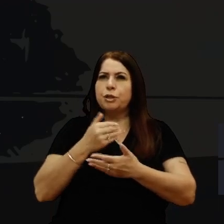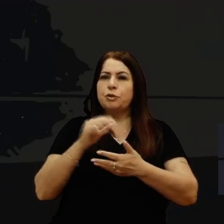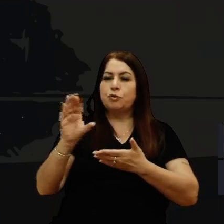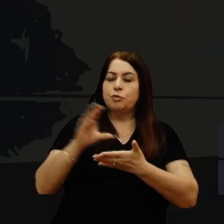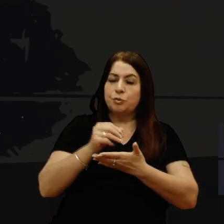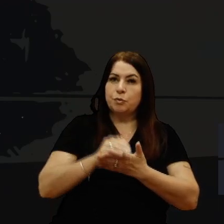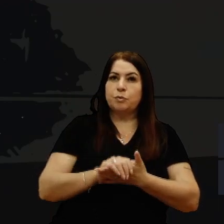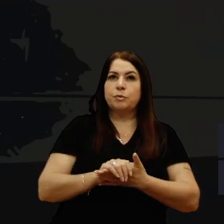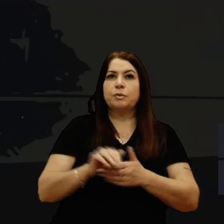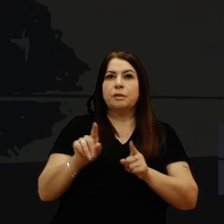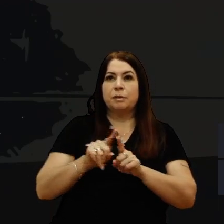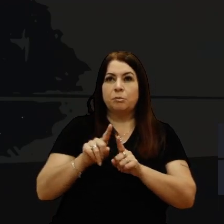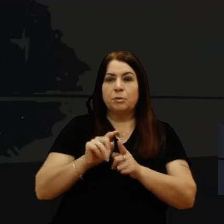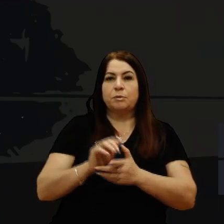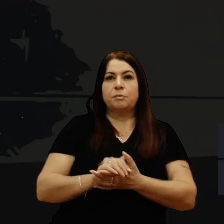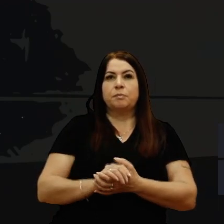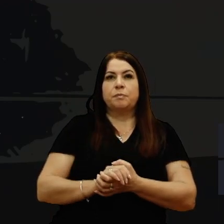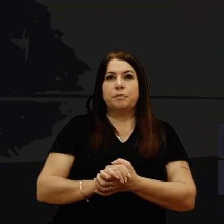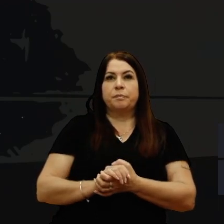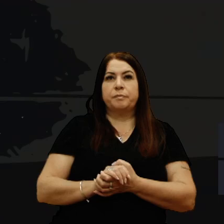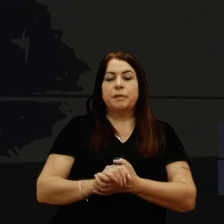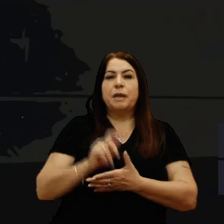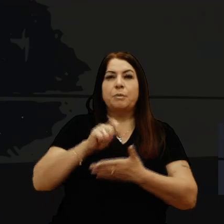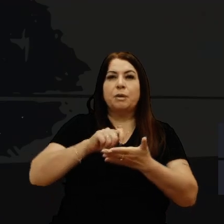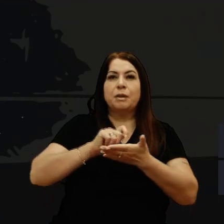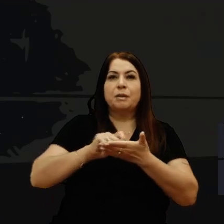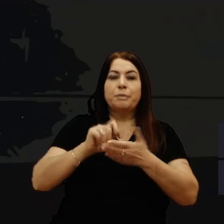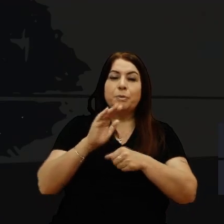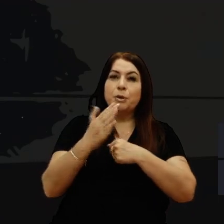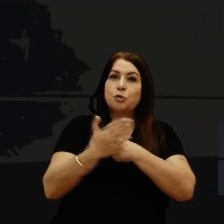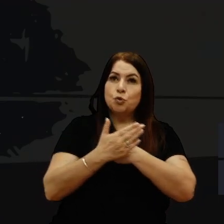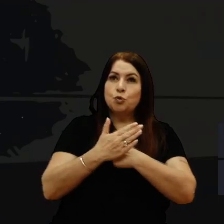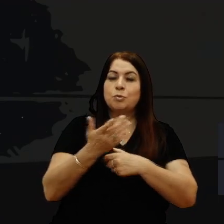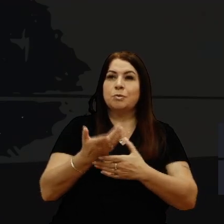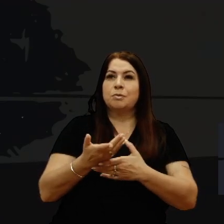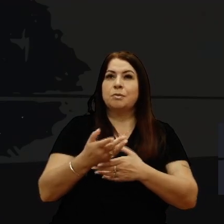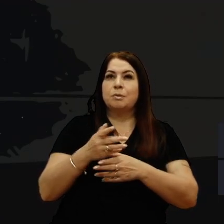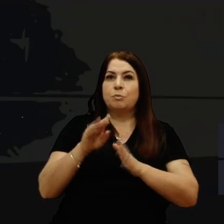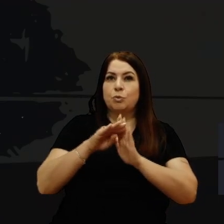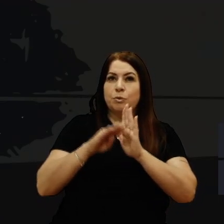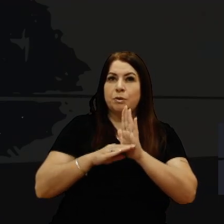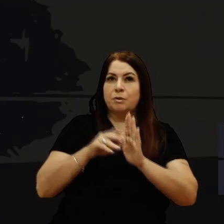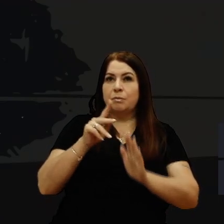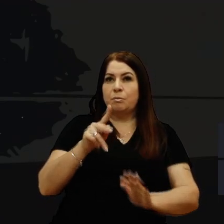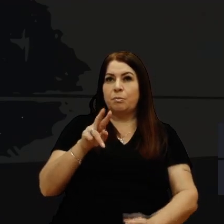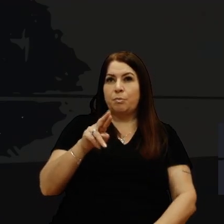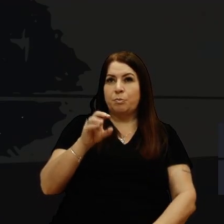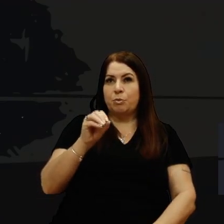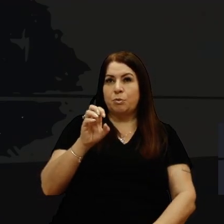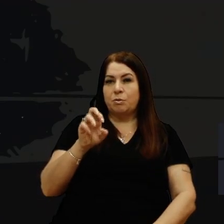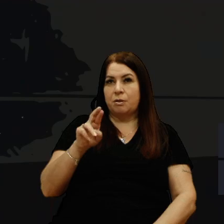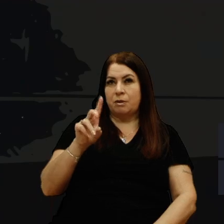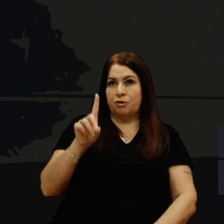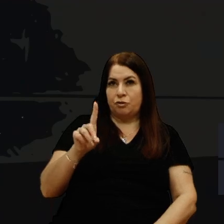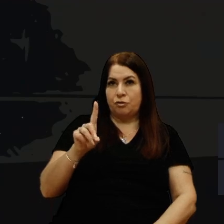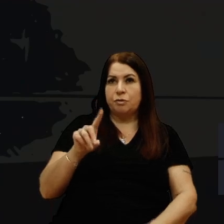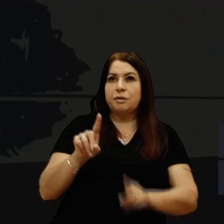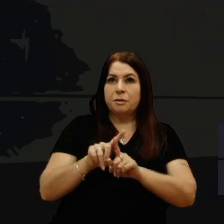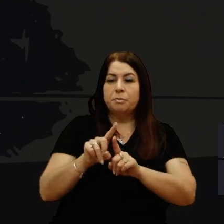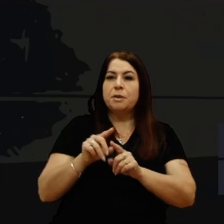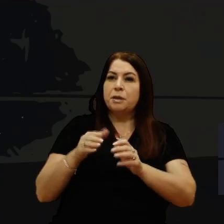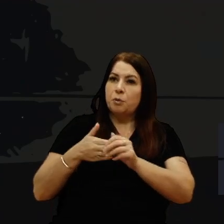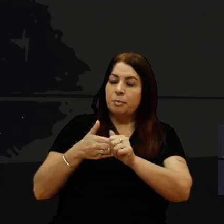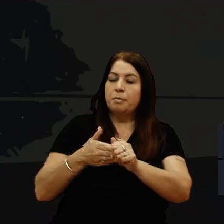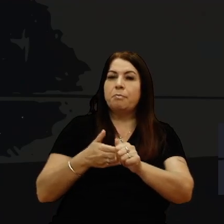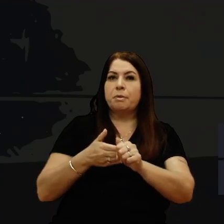recurso, inclusive protocolamos uma ajuda para um programa do ProERD, né, que é um programa que a gente tem